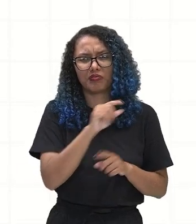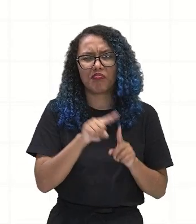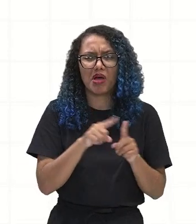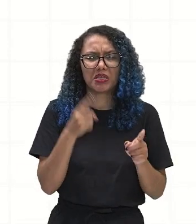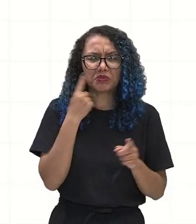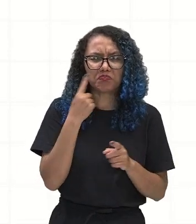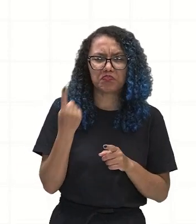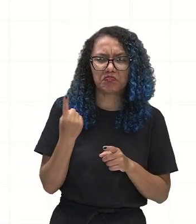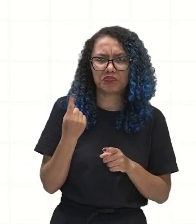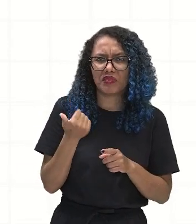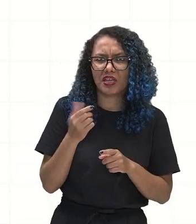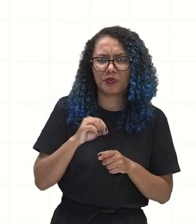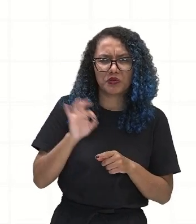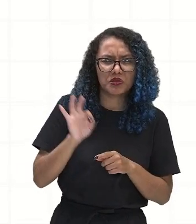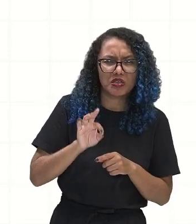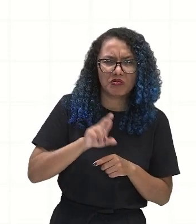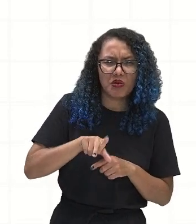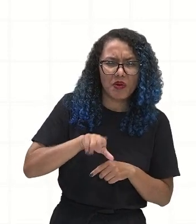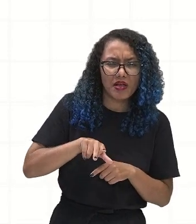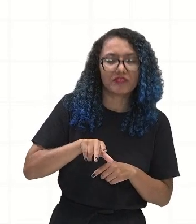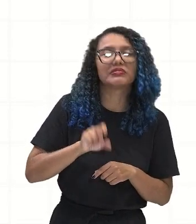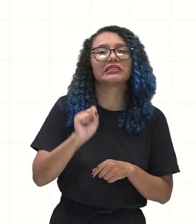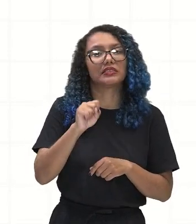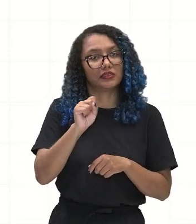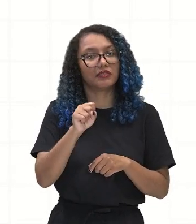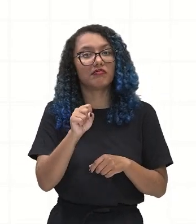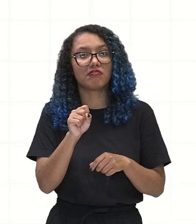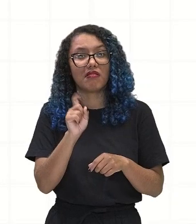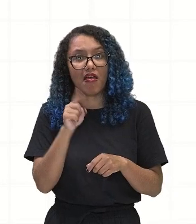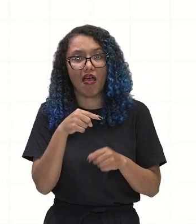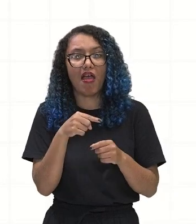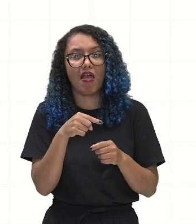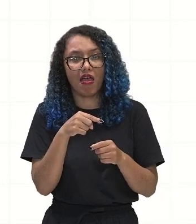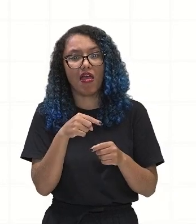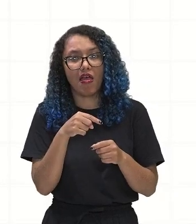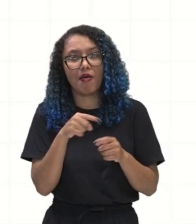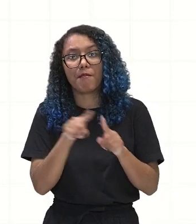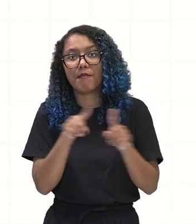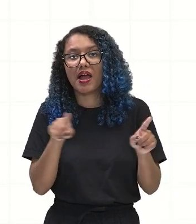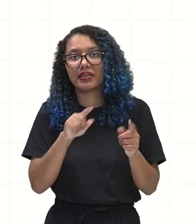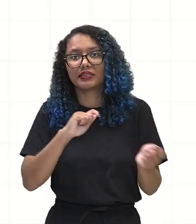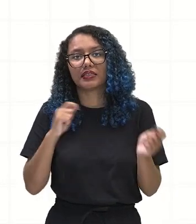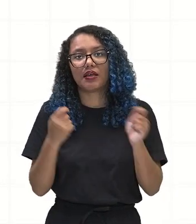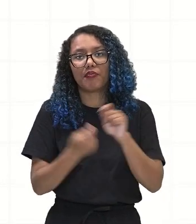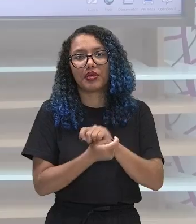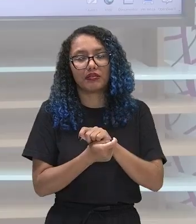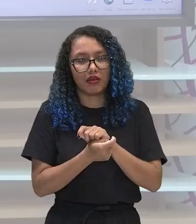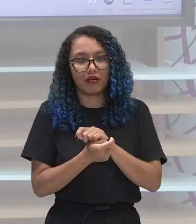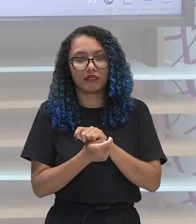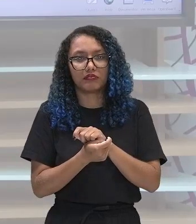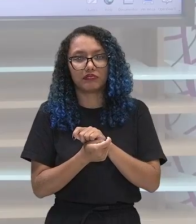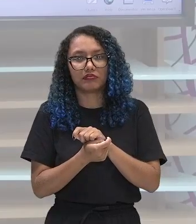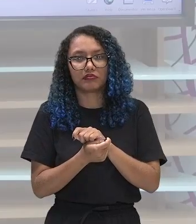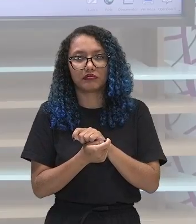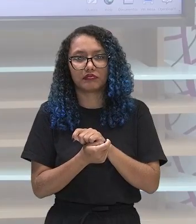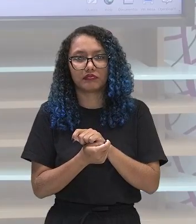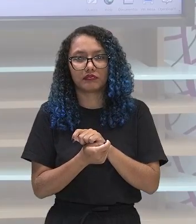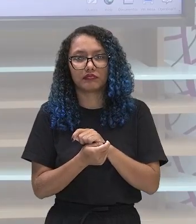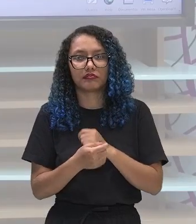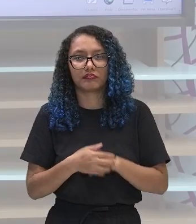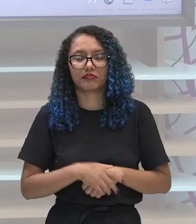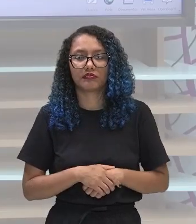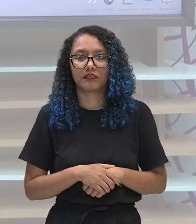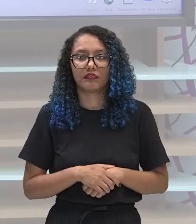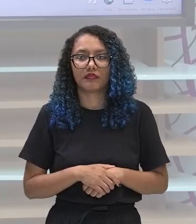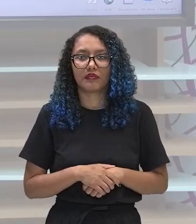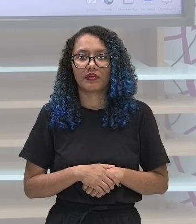É 10%. Ele está em forma de fração. Olha só aqui comigo, ó. Aqui que é o